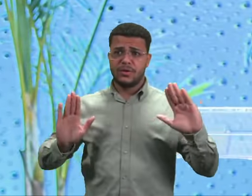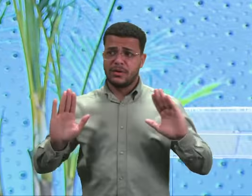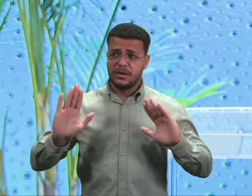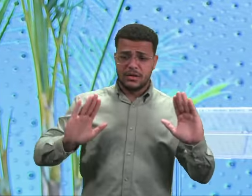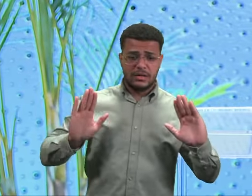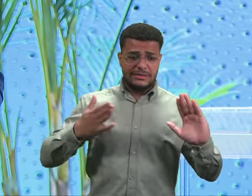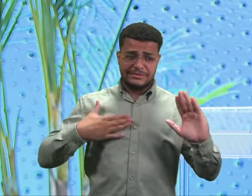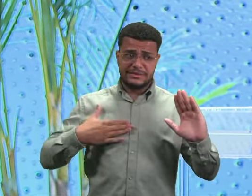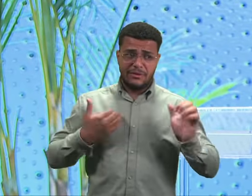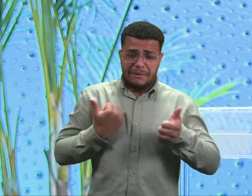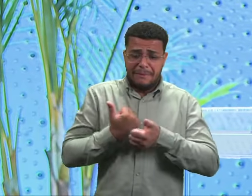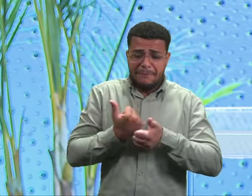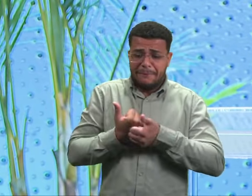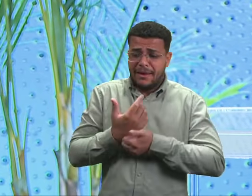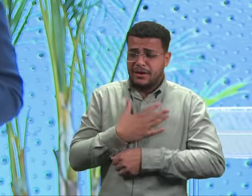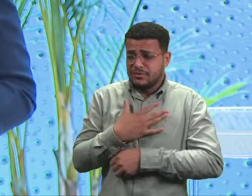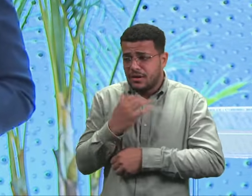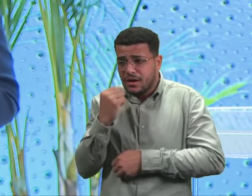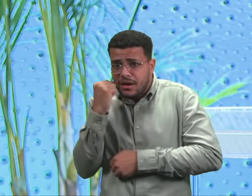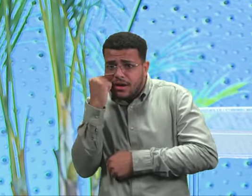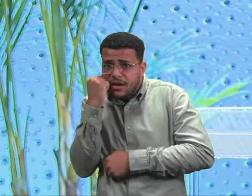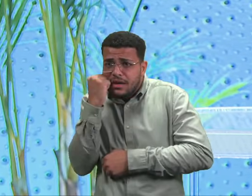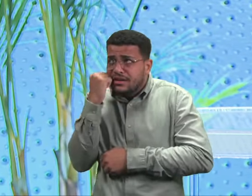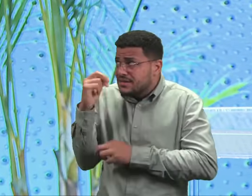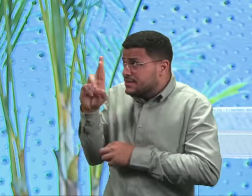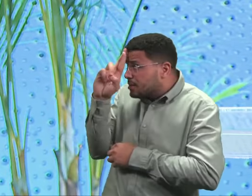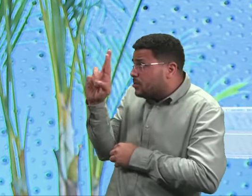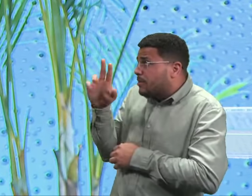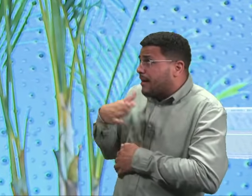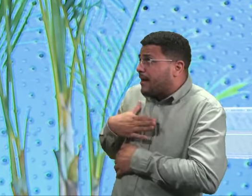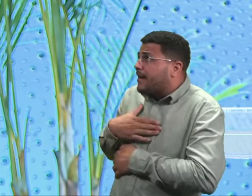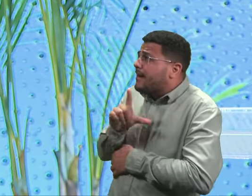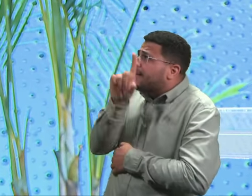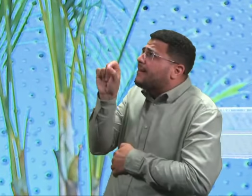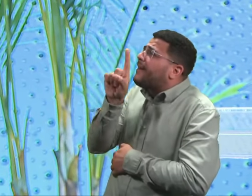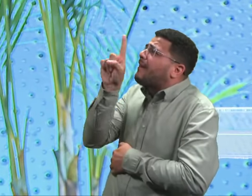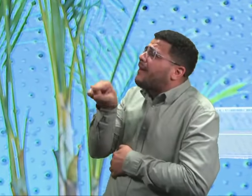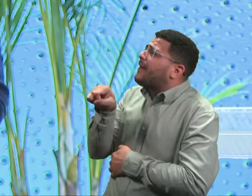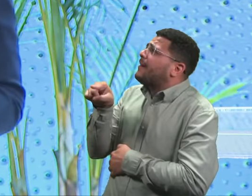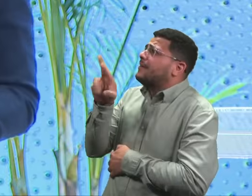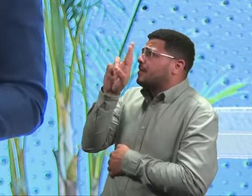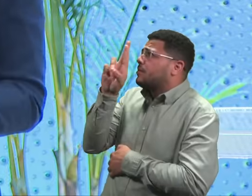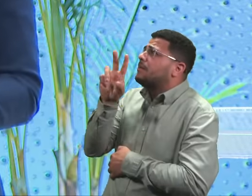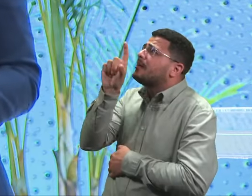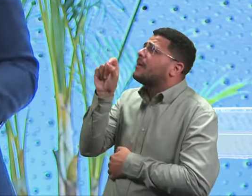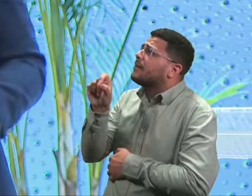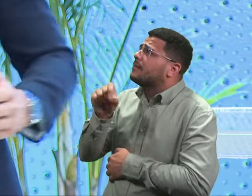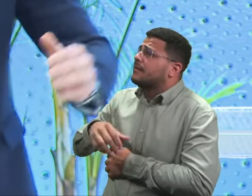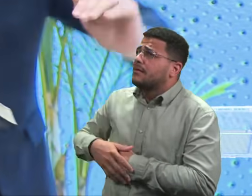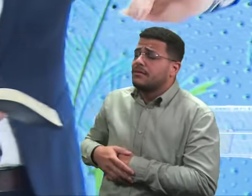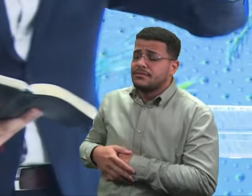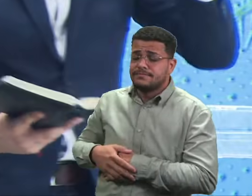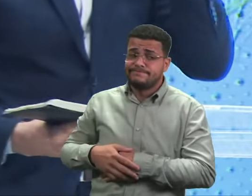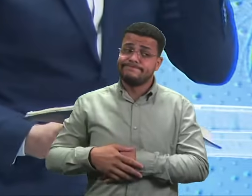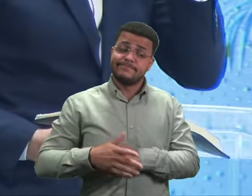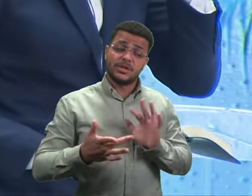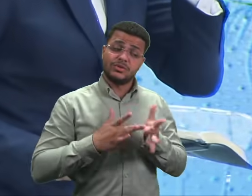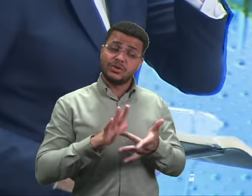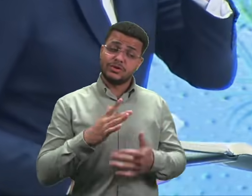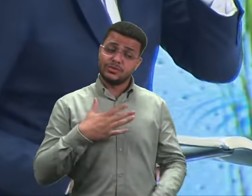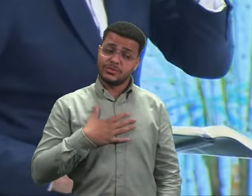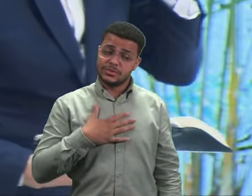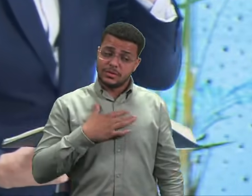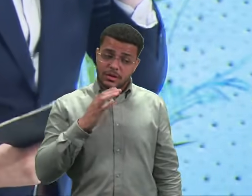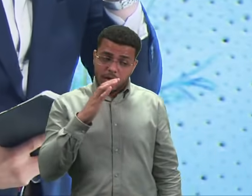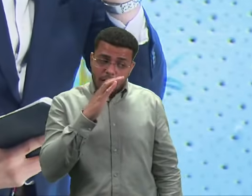estava pertinho do coração de Jesus, disse assim, Senhor, quem é Senhor? E Jesus assim, cochichando